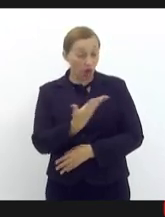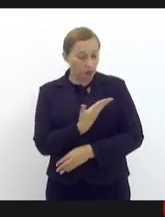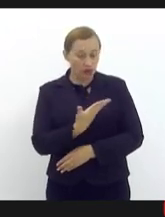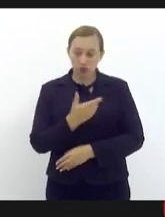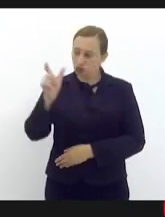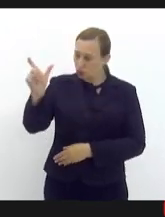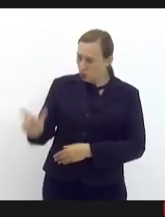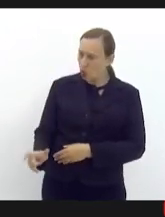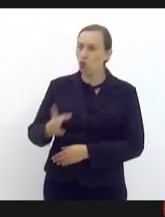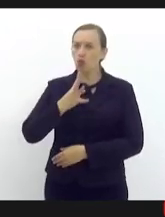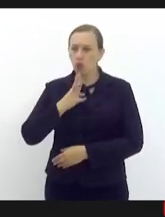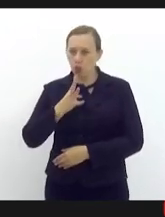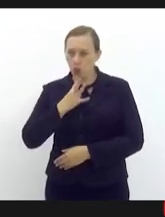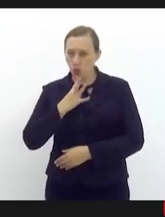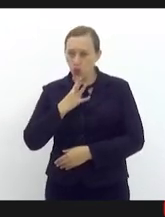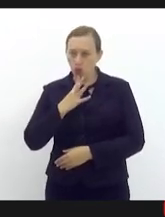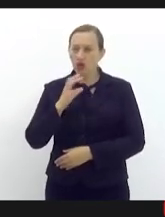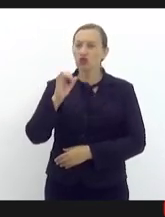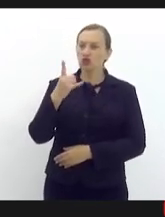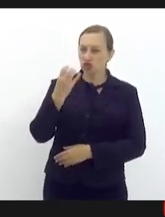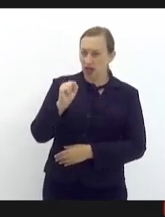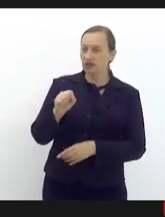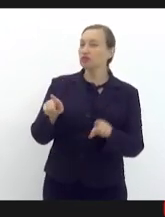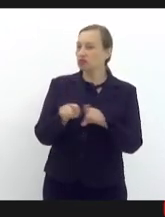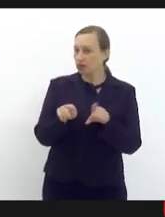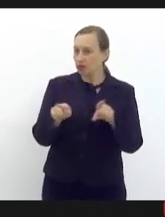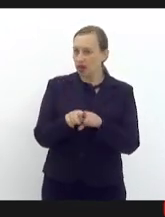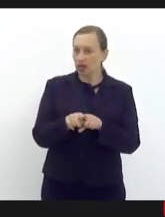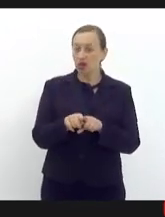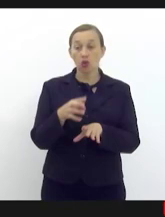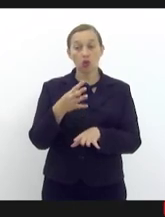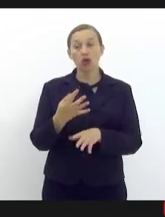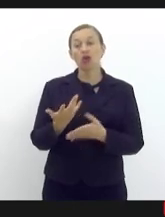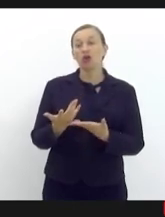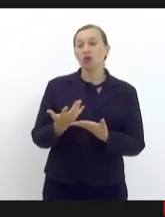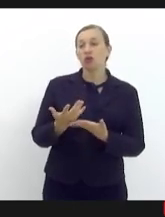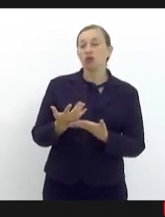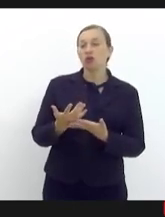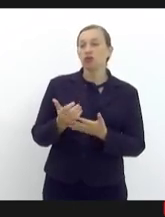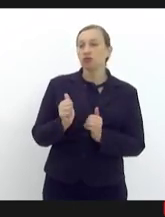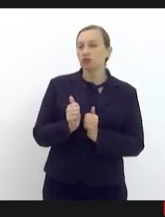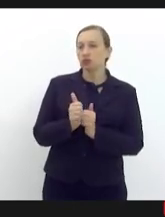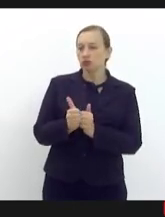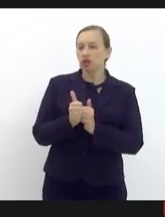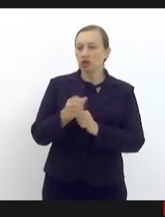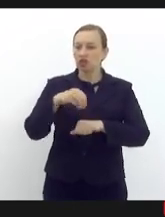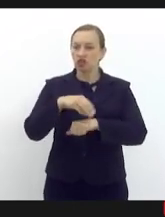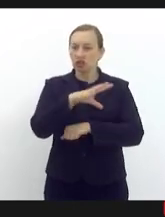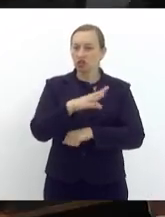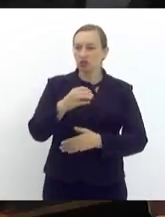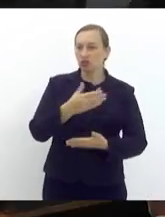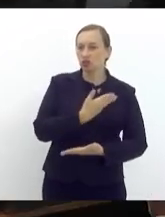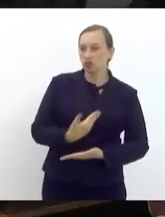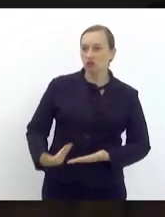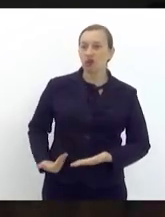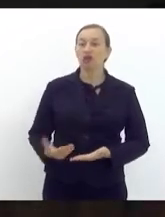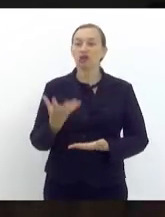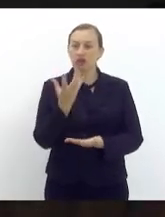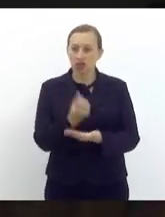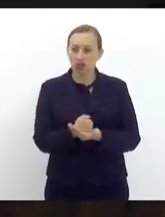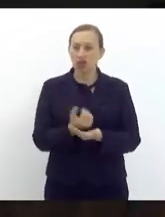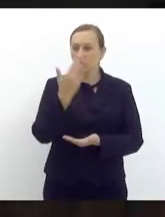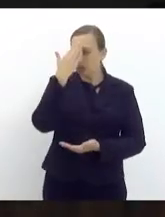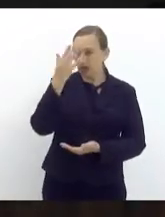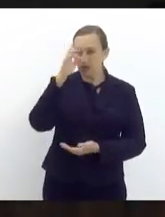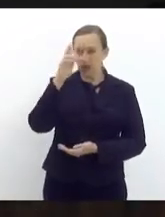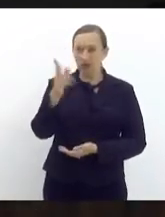conheço muito, e ao Charles também, apesar de eu não conhecê-lo, estou seguindo a indicação do governo. Ok, está registrado. Muito